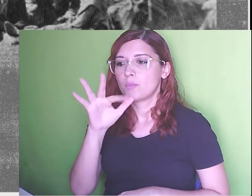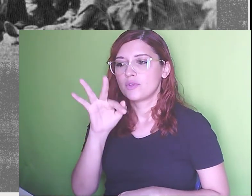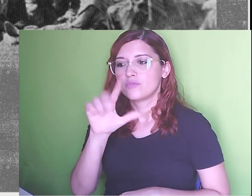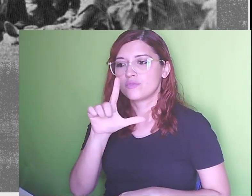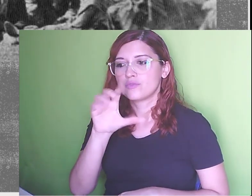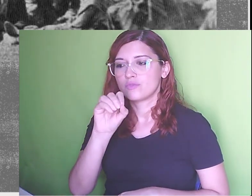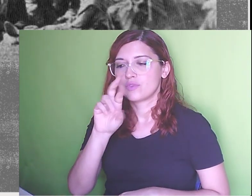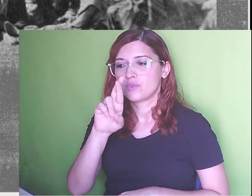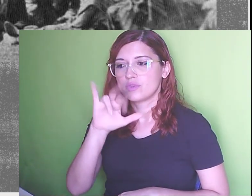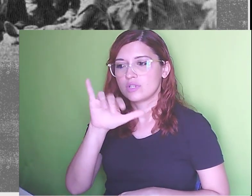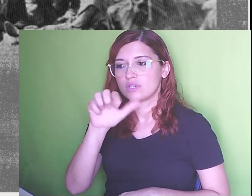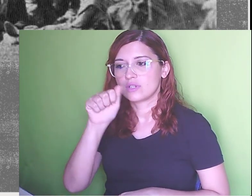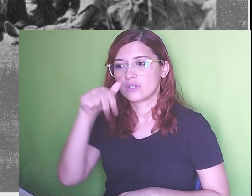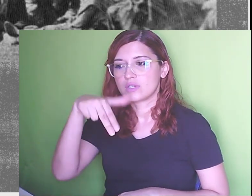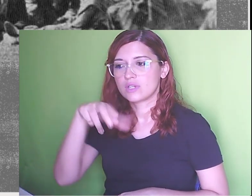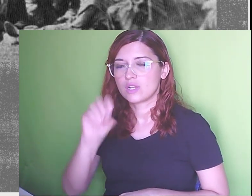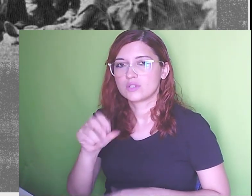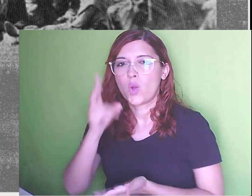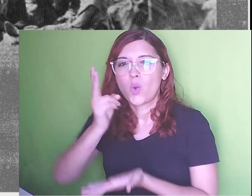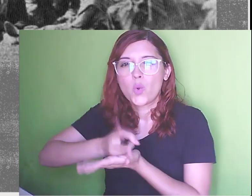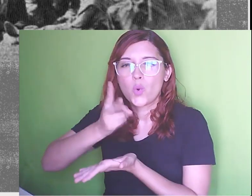mandato,